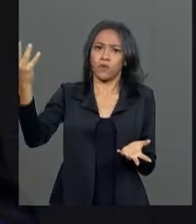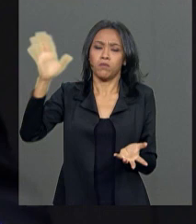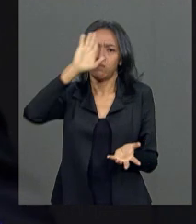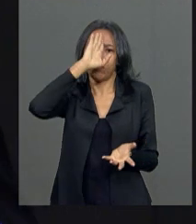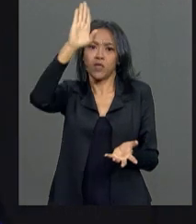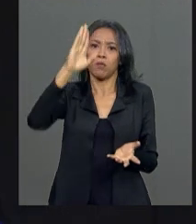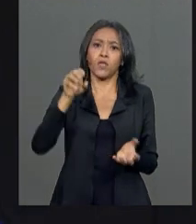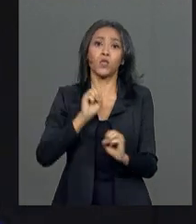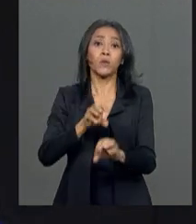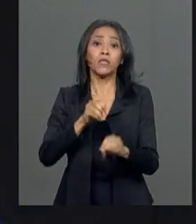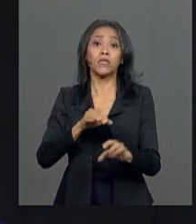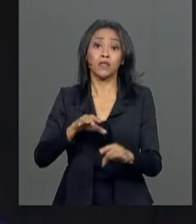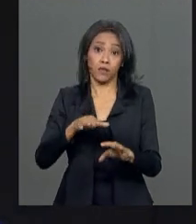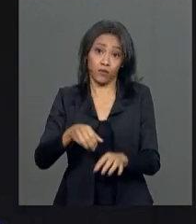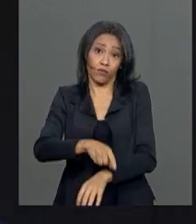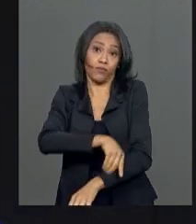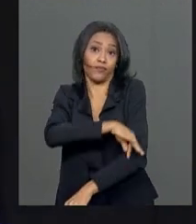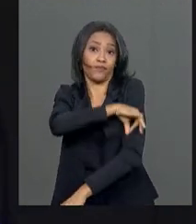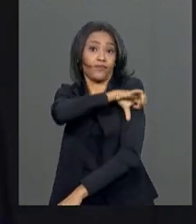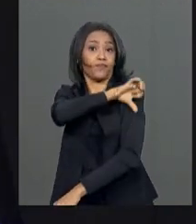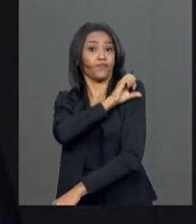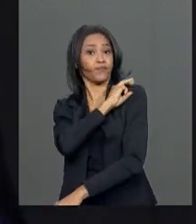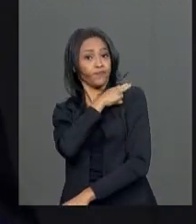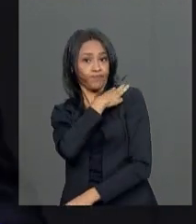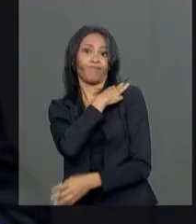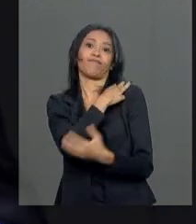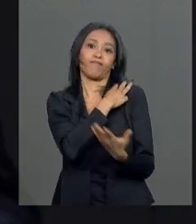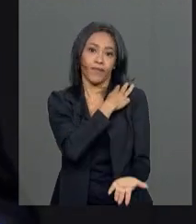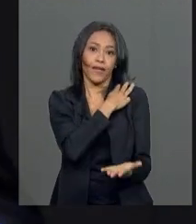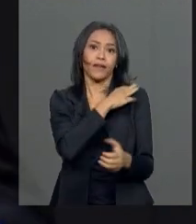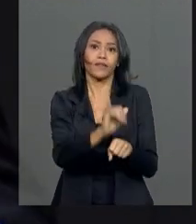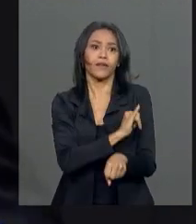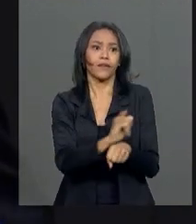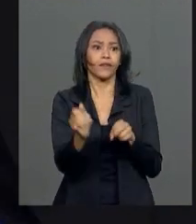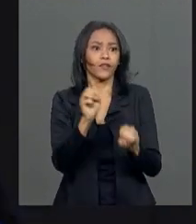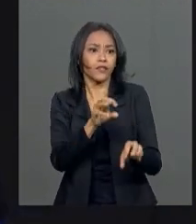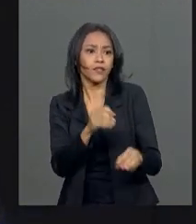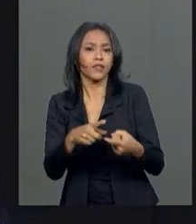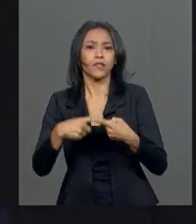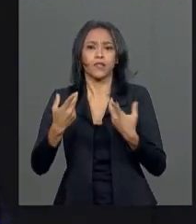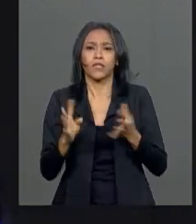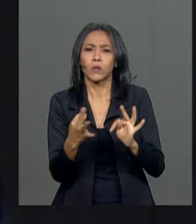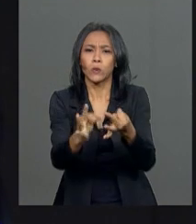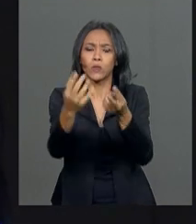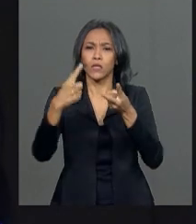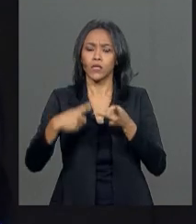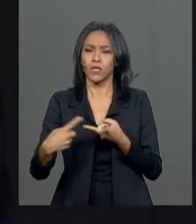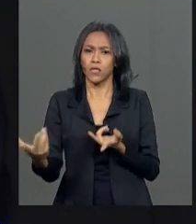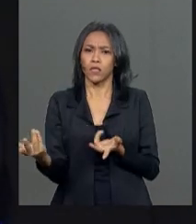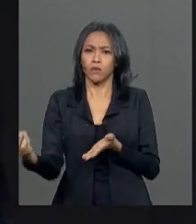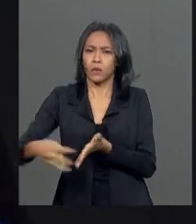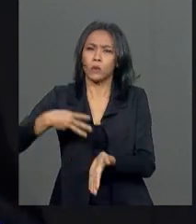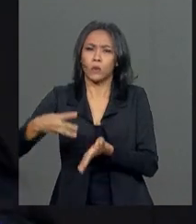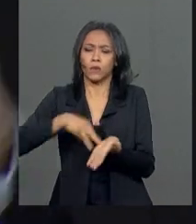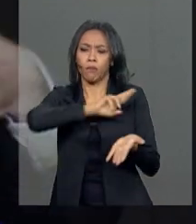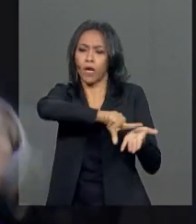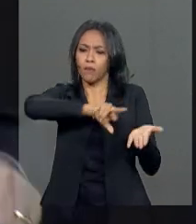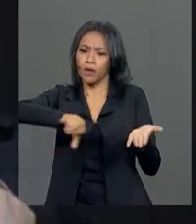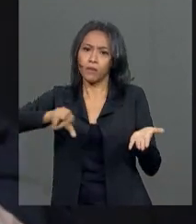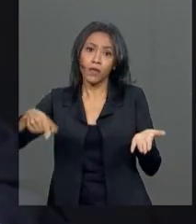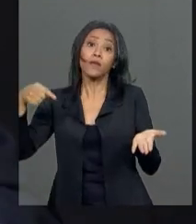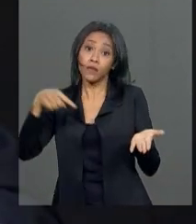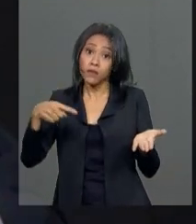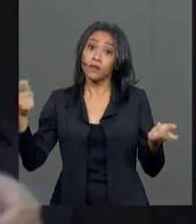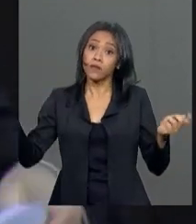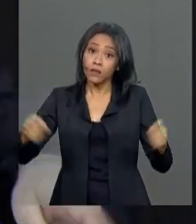básica, recursos educacionais digitais para ensino, aprendizagem e ambientes estratégicos e processos promotores de inovação, que também